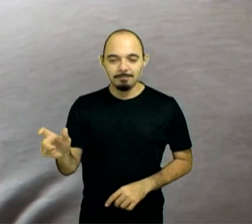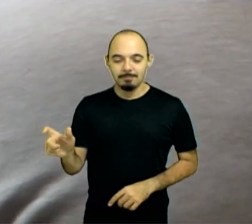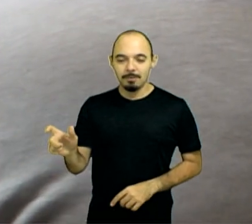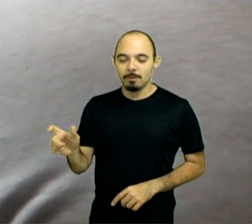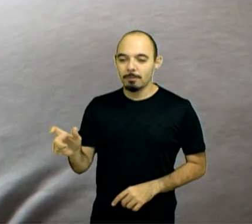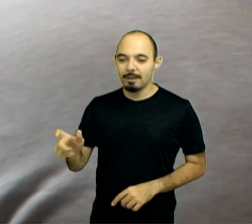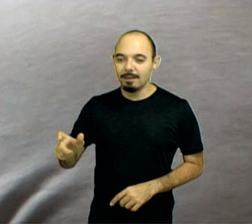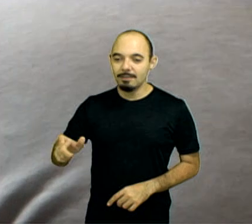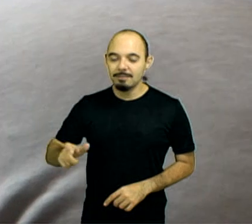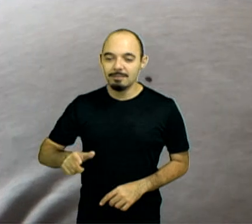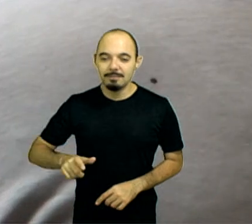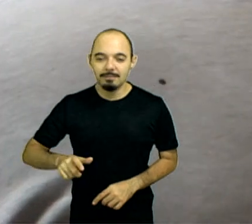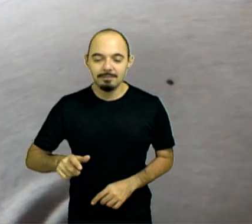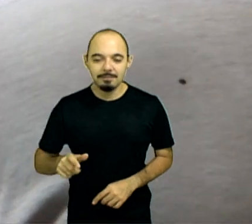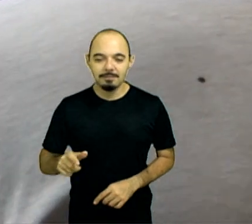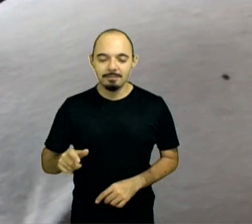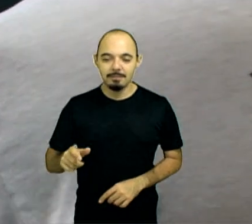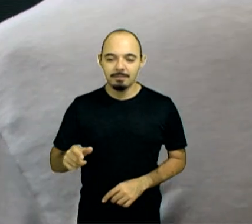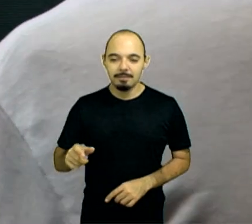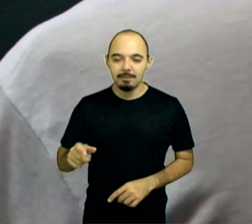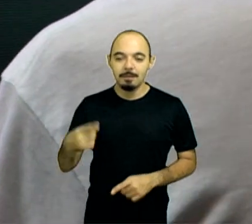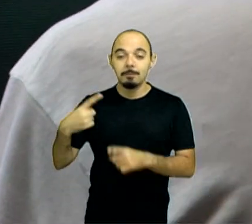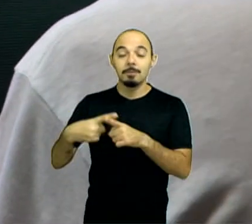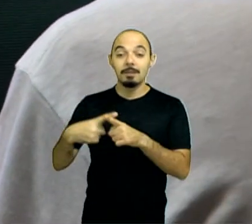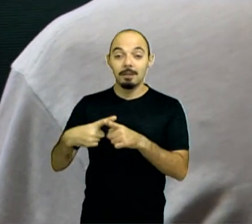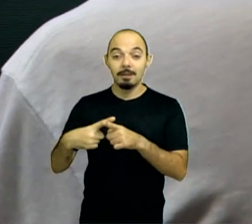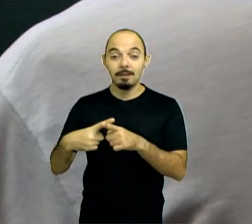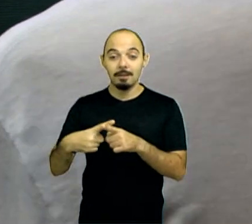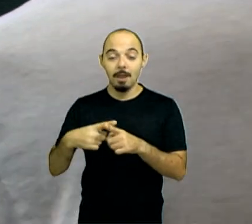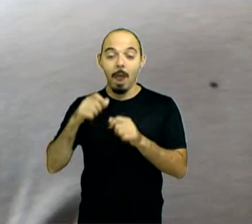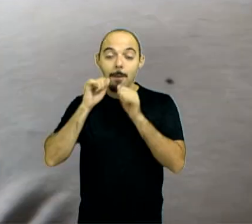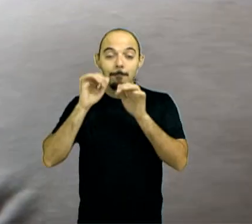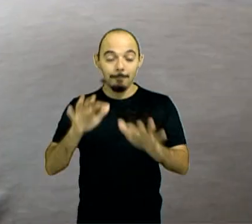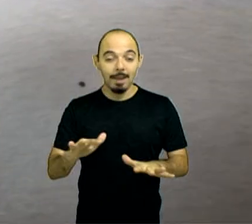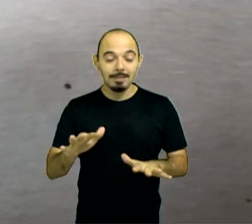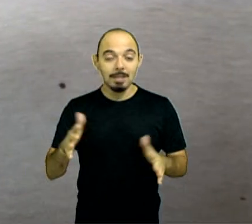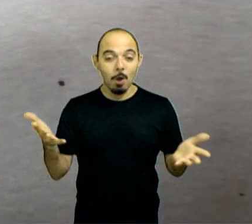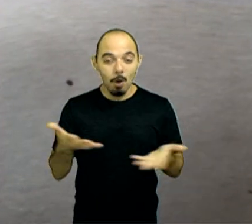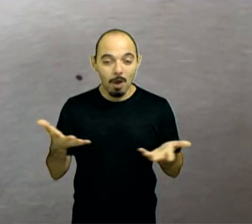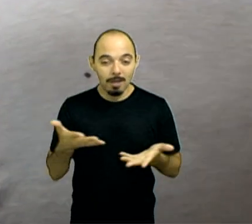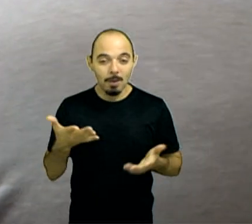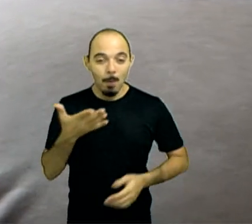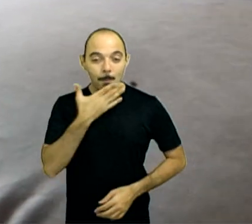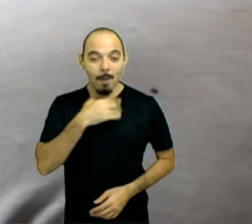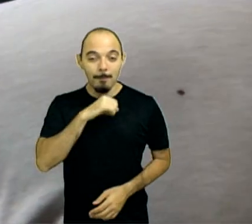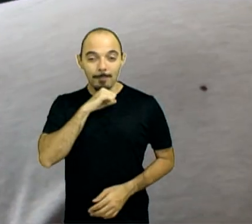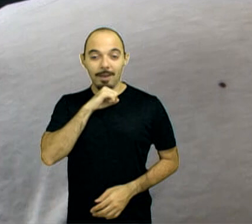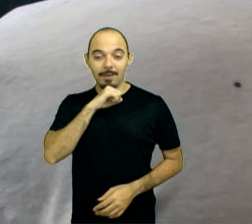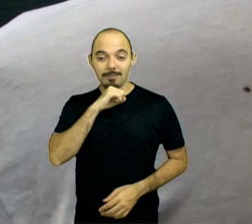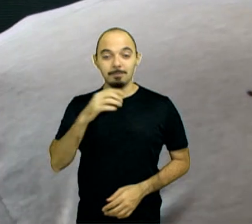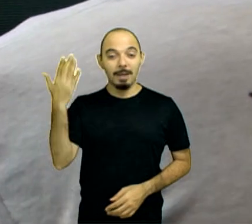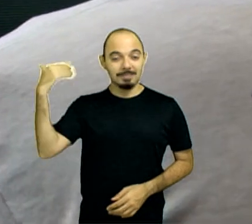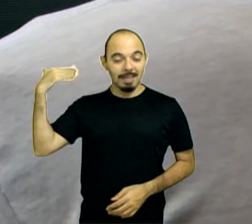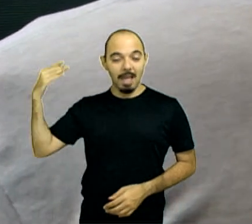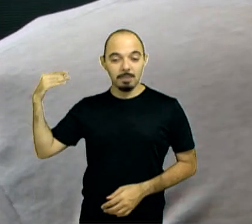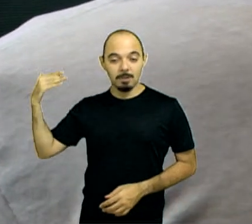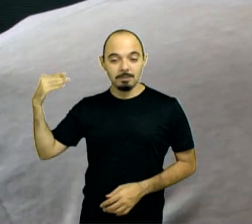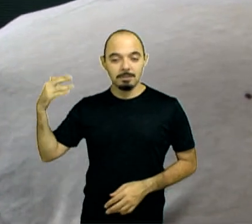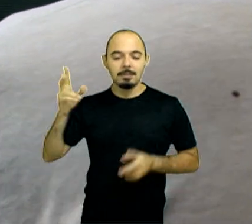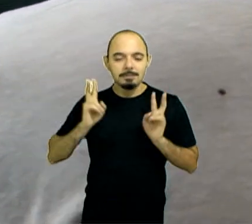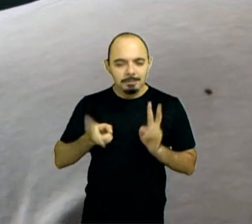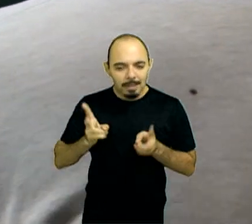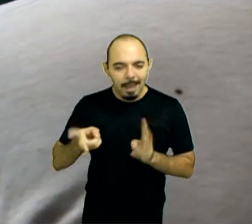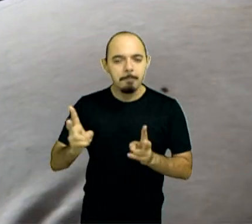meu, são lares, são filhos, vão fazer diferença, que você será a inspiração